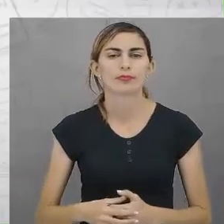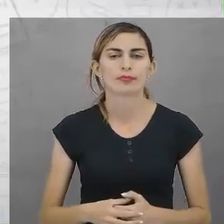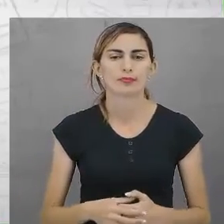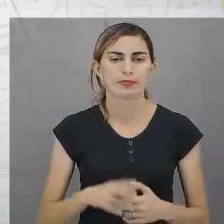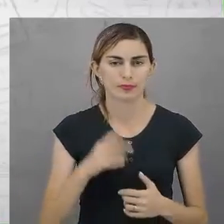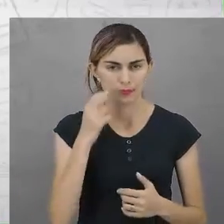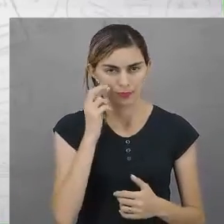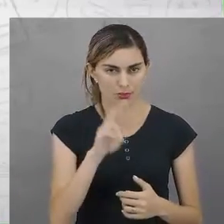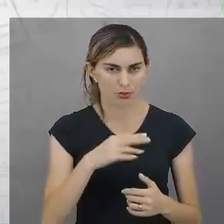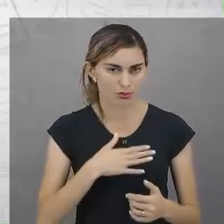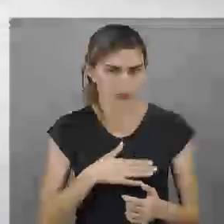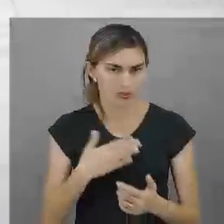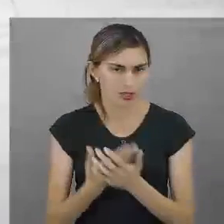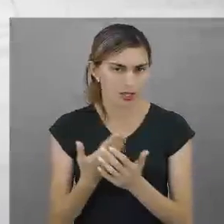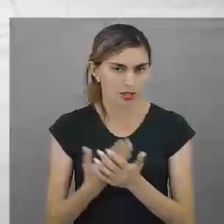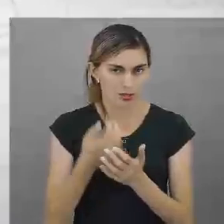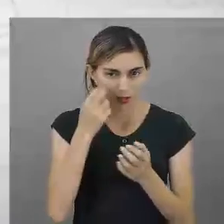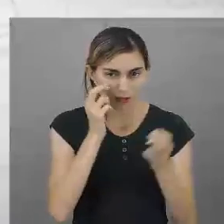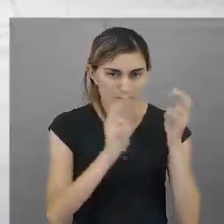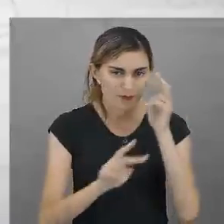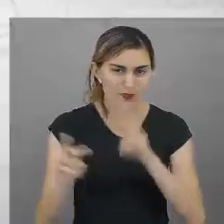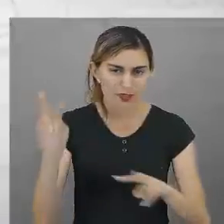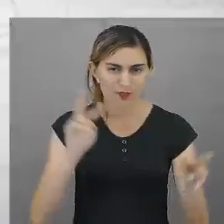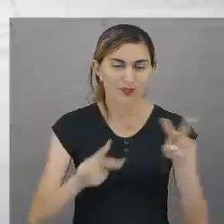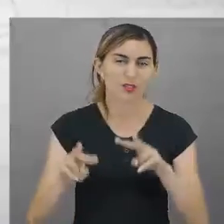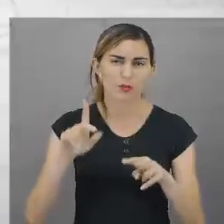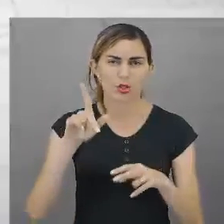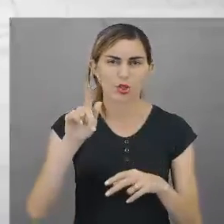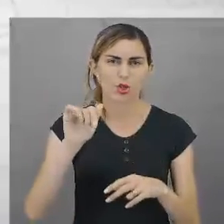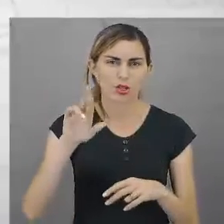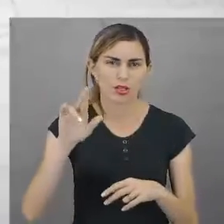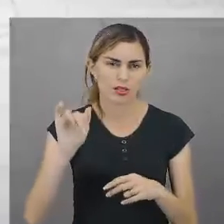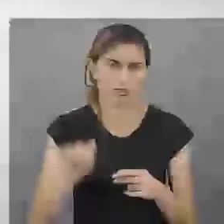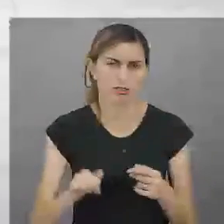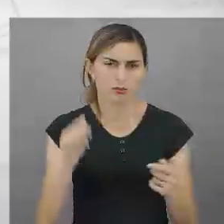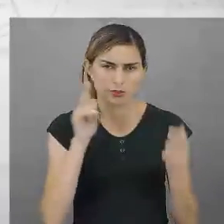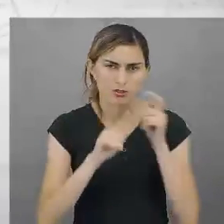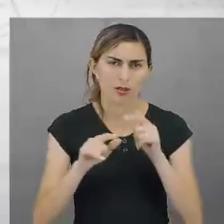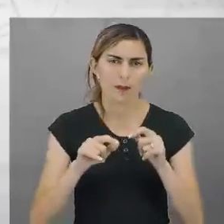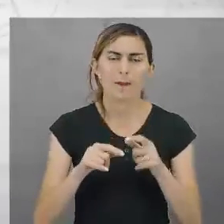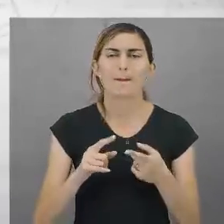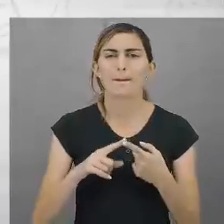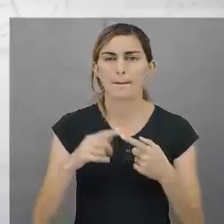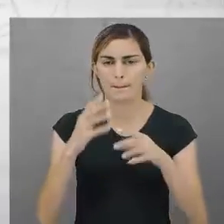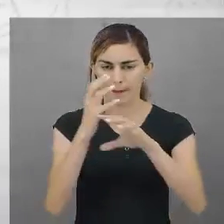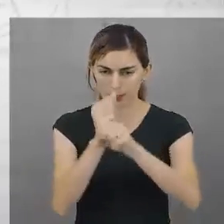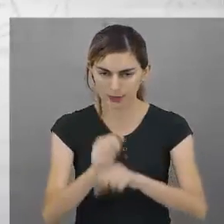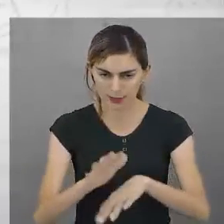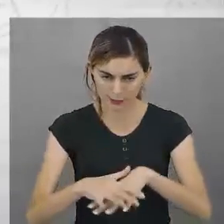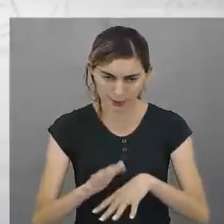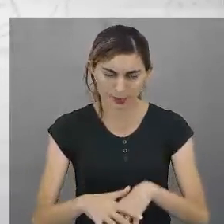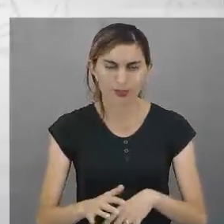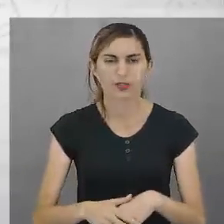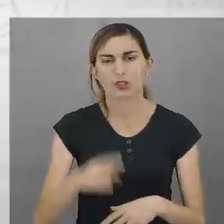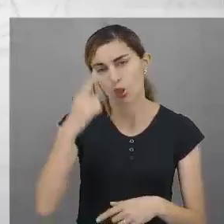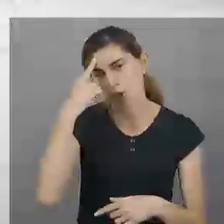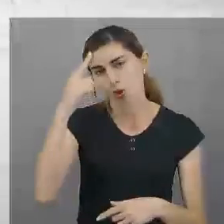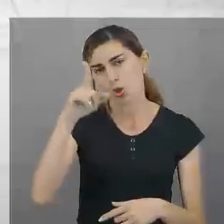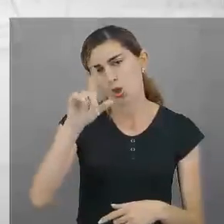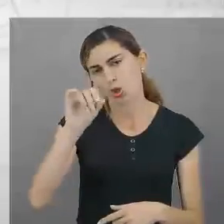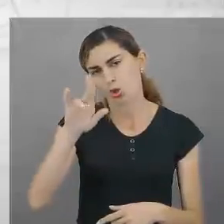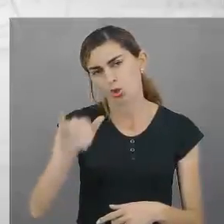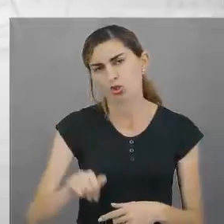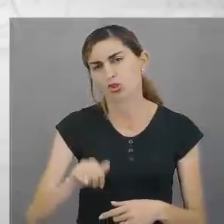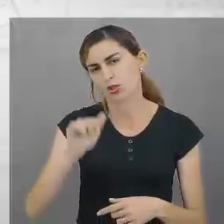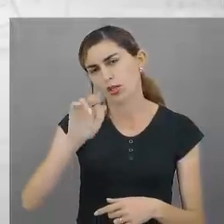Nesta aula, vimos como desenvolver algoritmos para realizar operações matemáticas, utilizando operadores lógicos, operadores